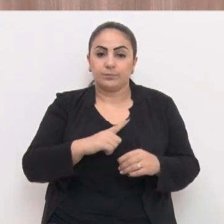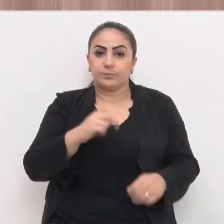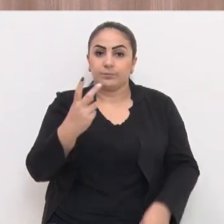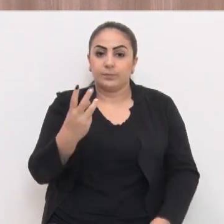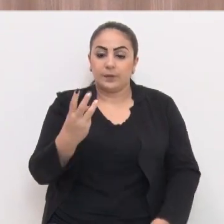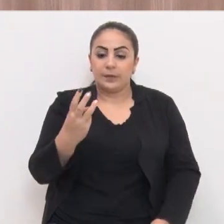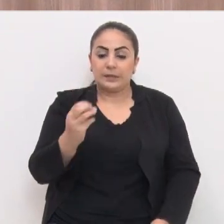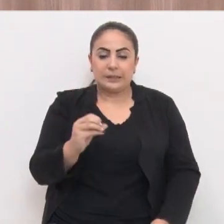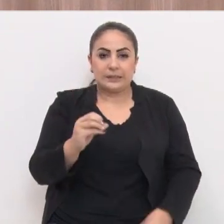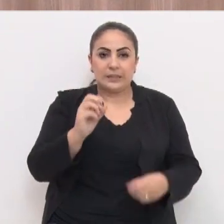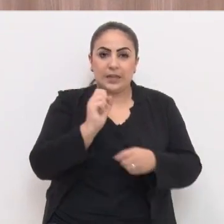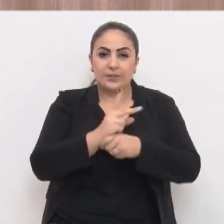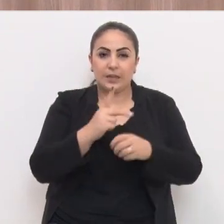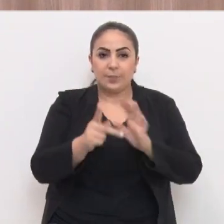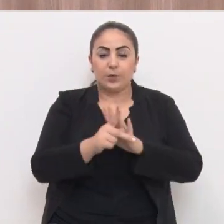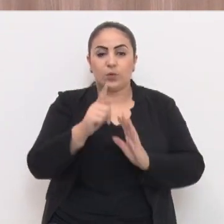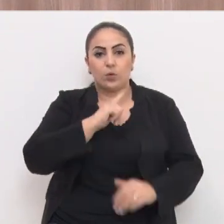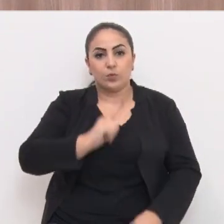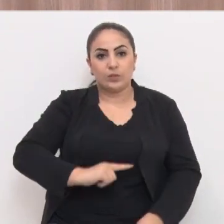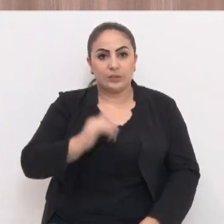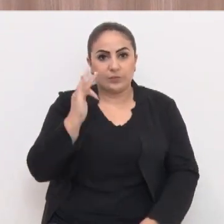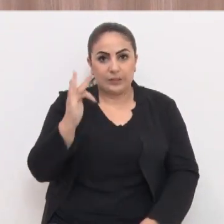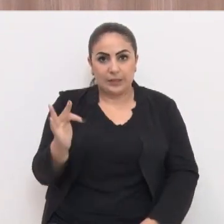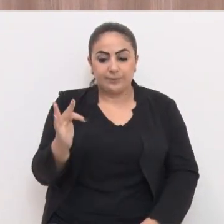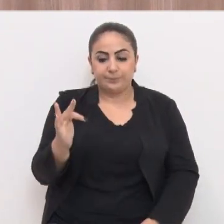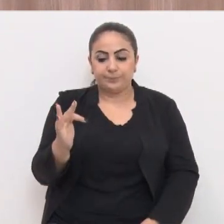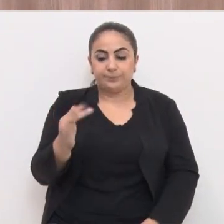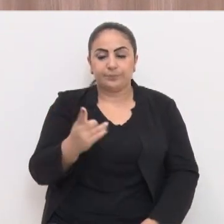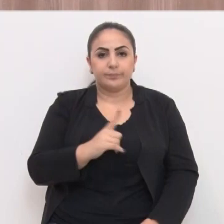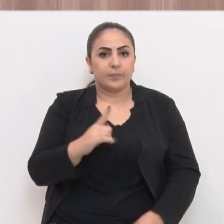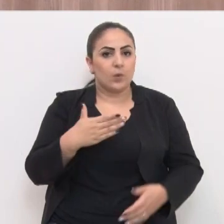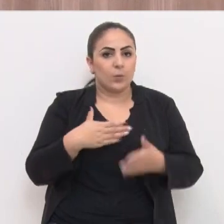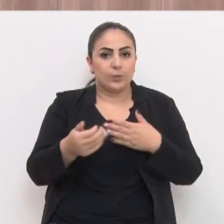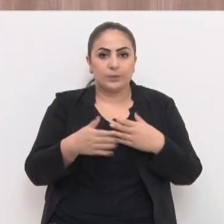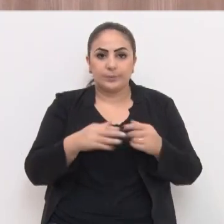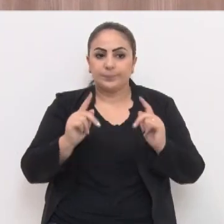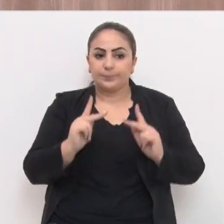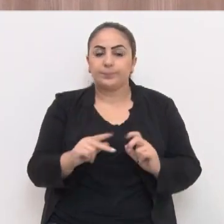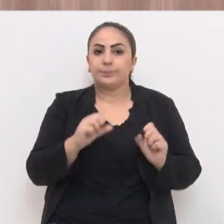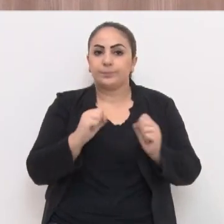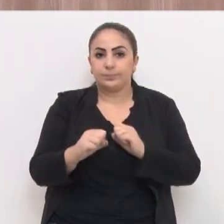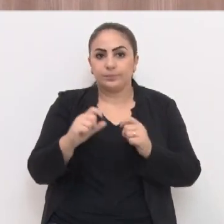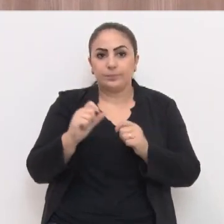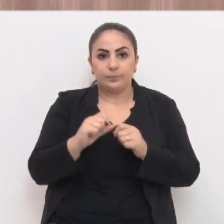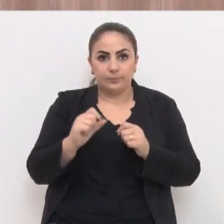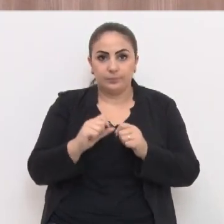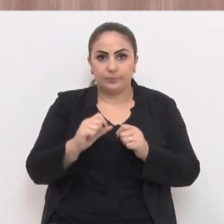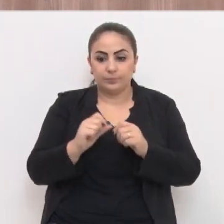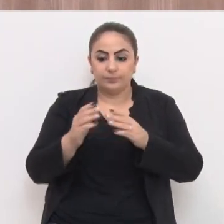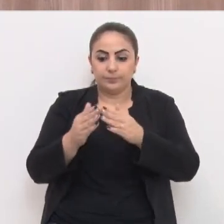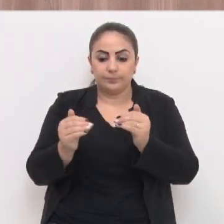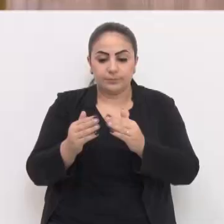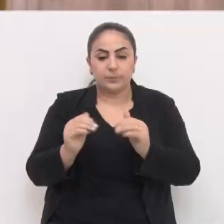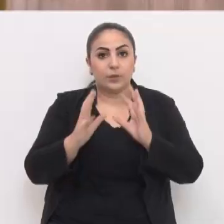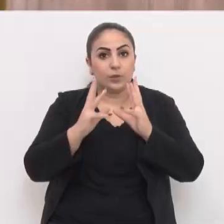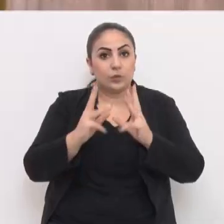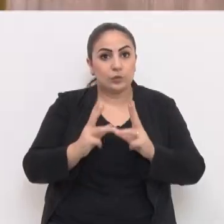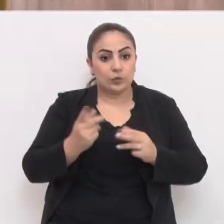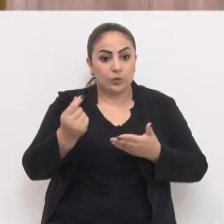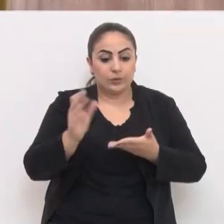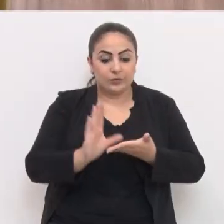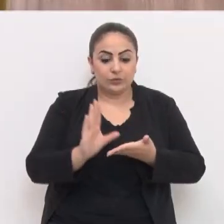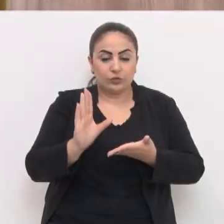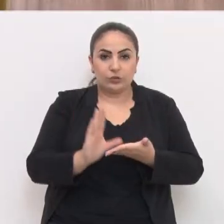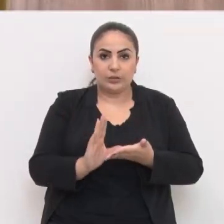30 vagas são do governo federal, onde qualquer pessoa pode fazer esse encaminhamento. Todos